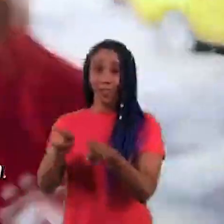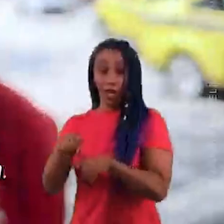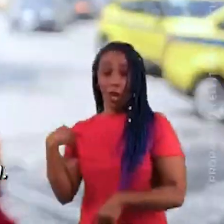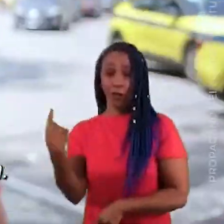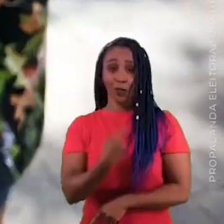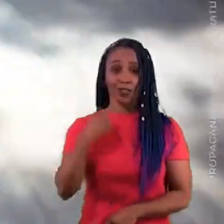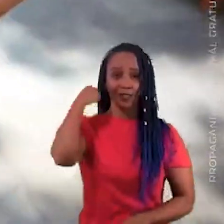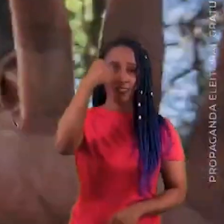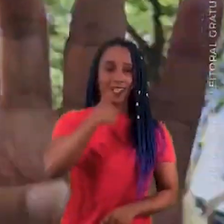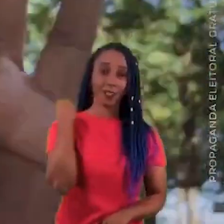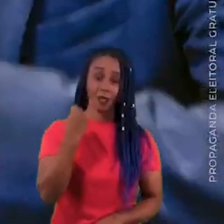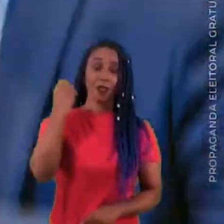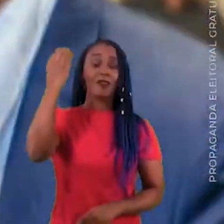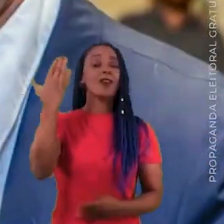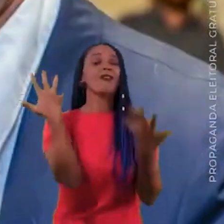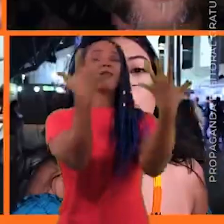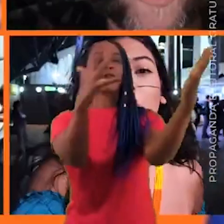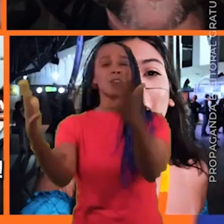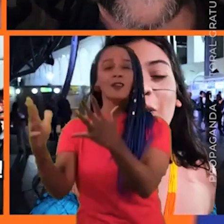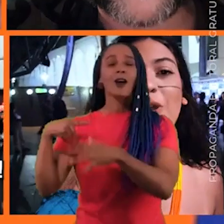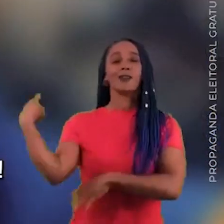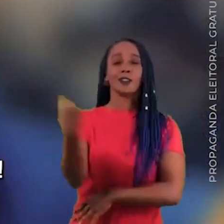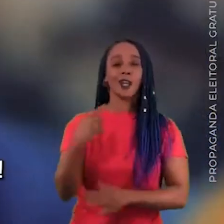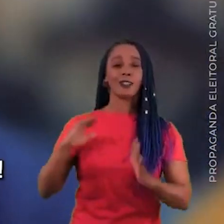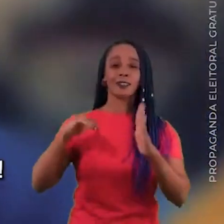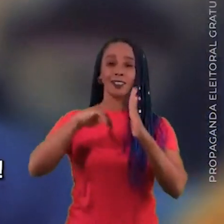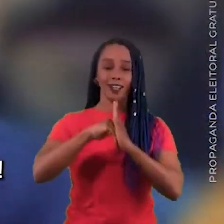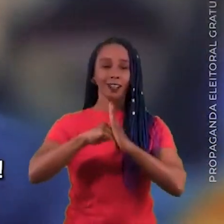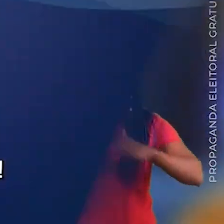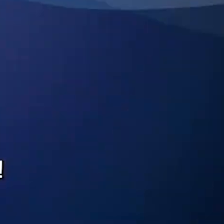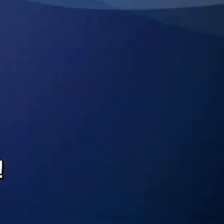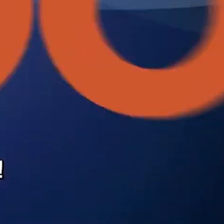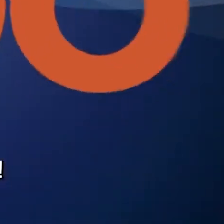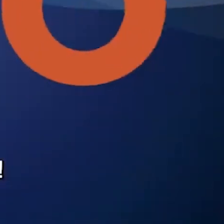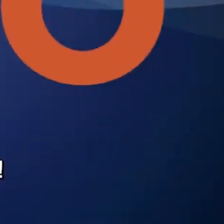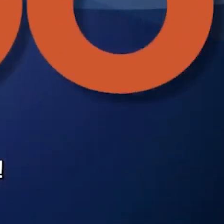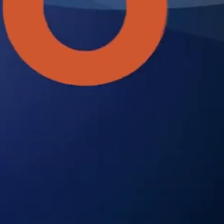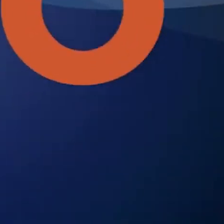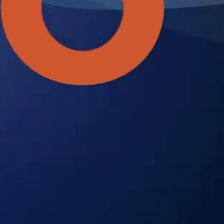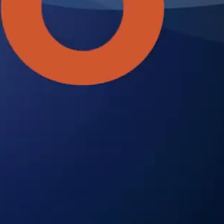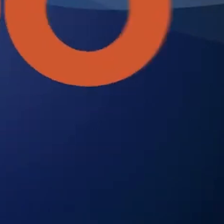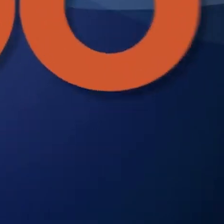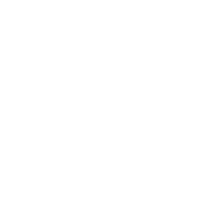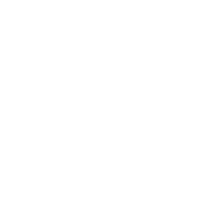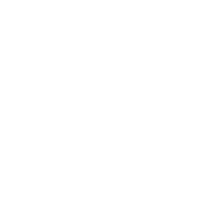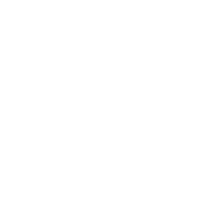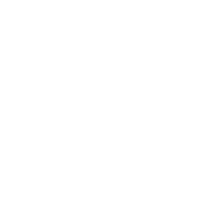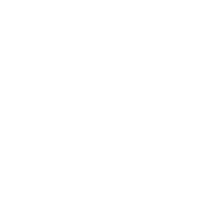Molon, viva você no nosso Senado.